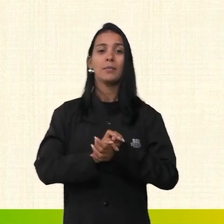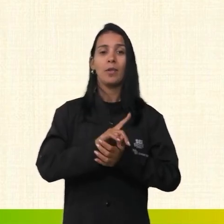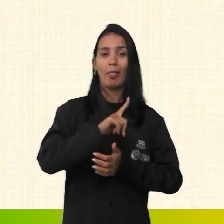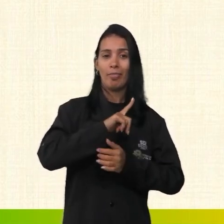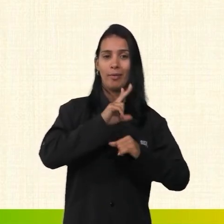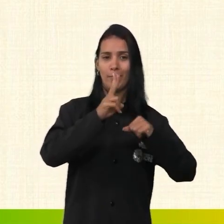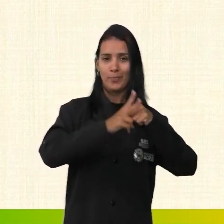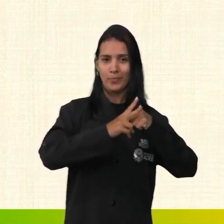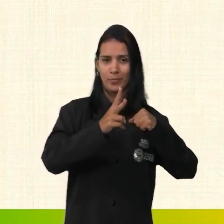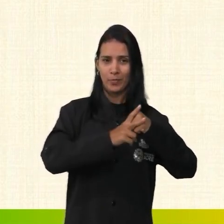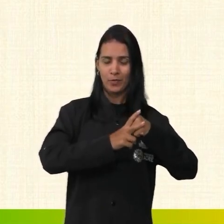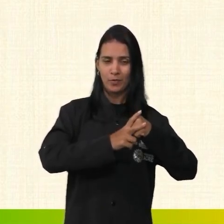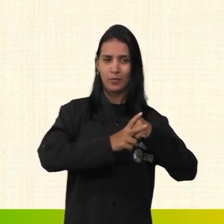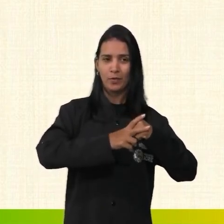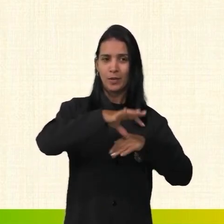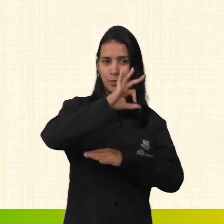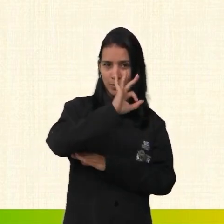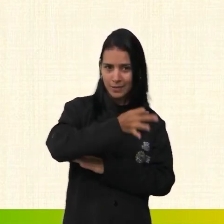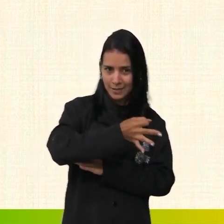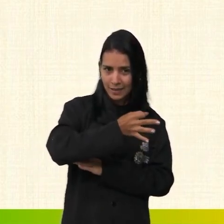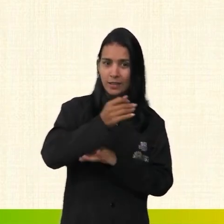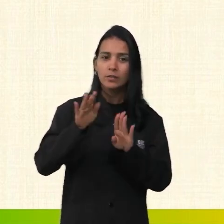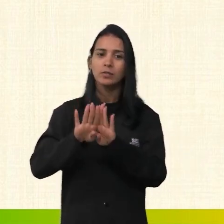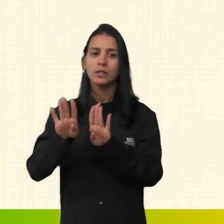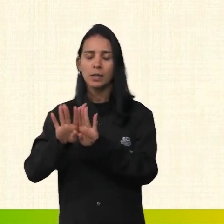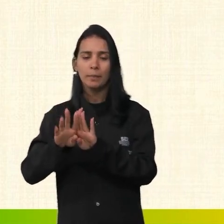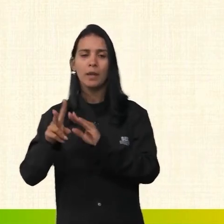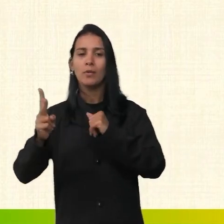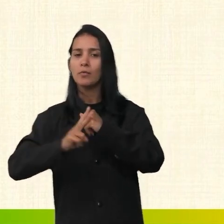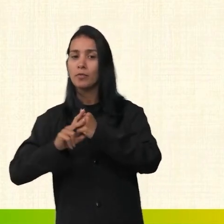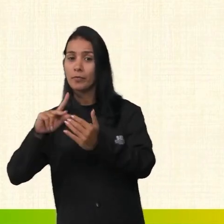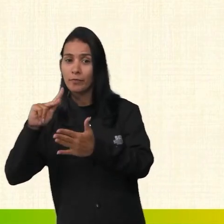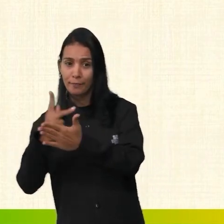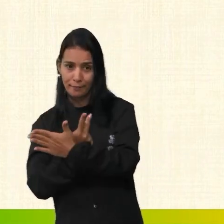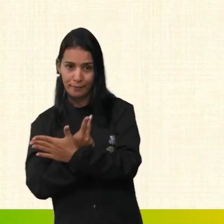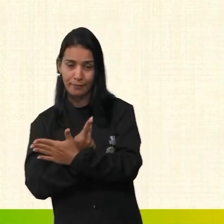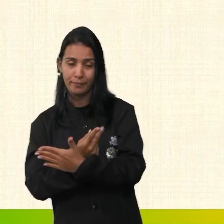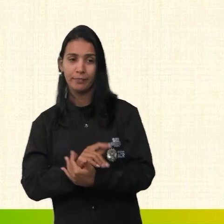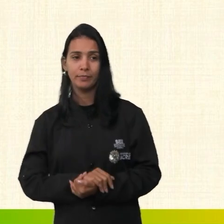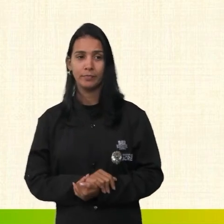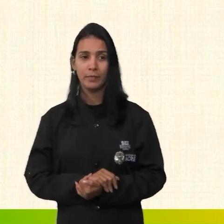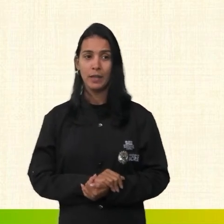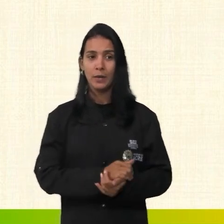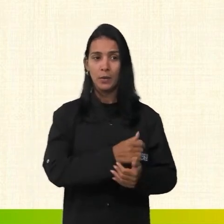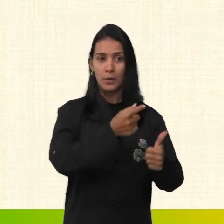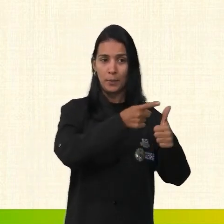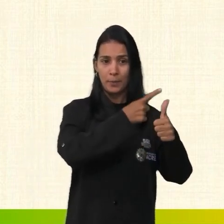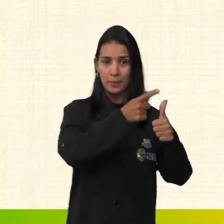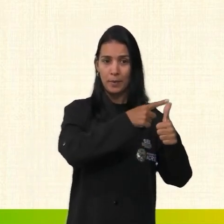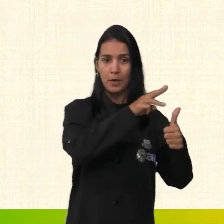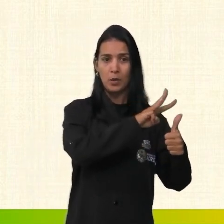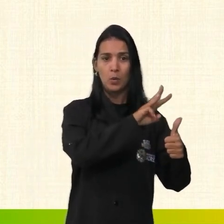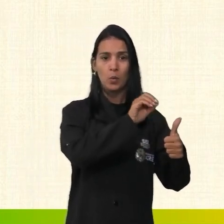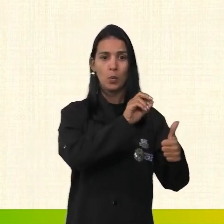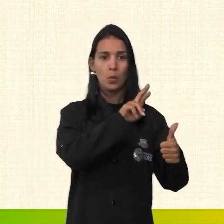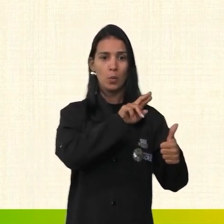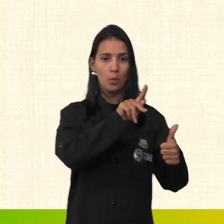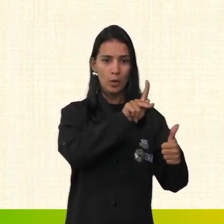verbos regulares e verbos irregulares. O primeiro nós temos work,